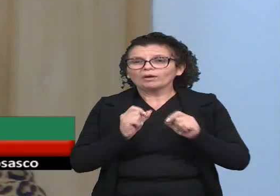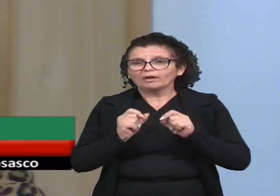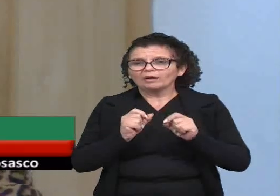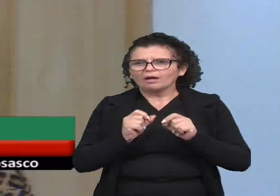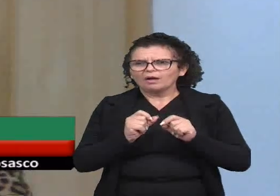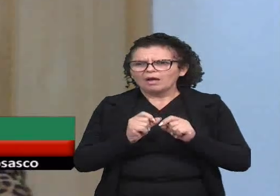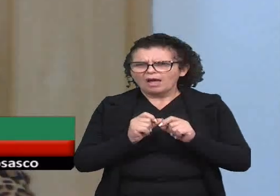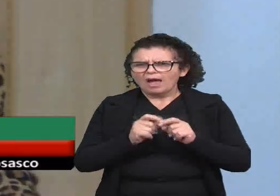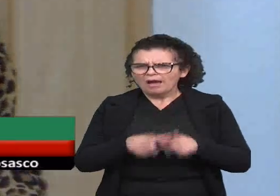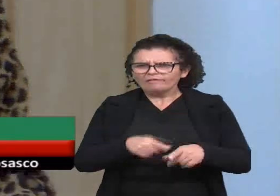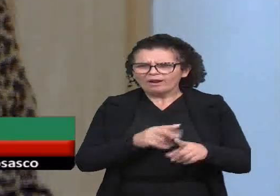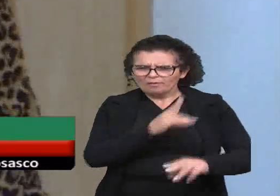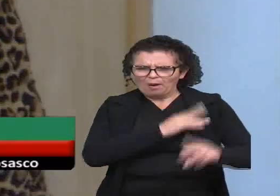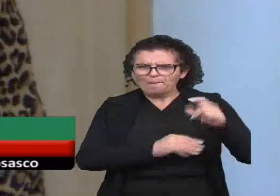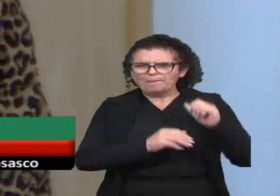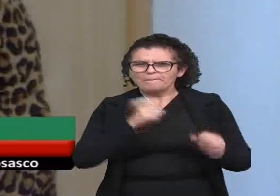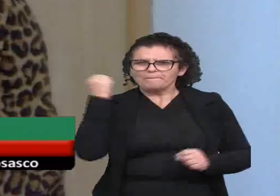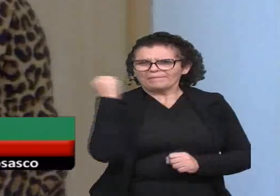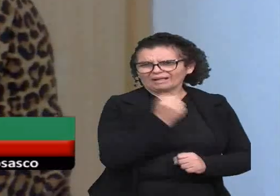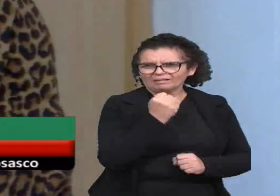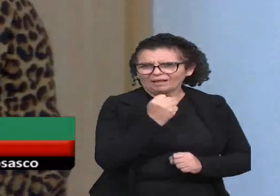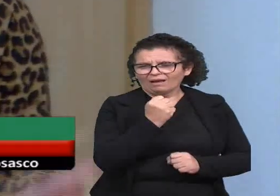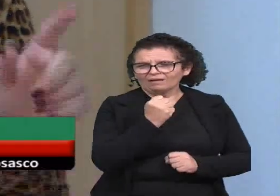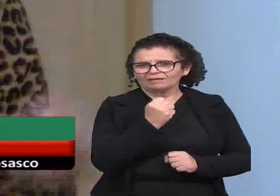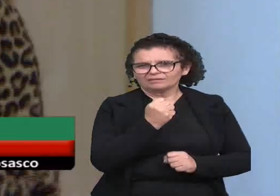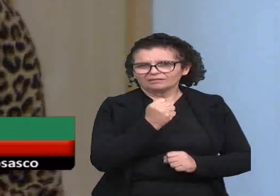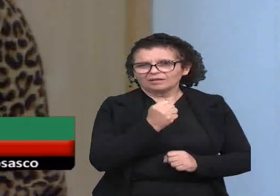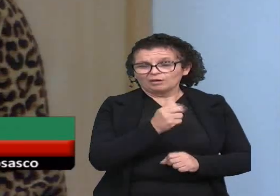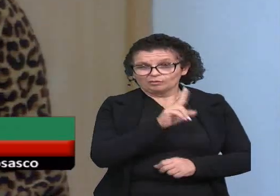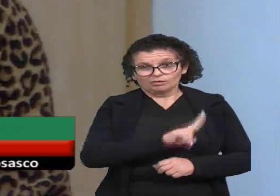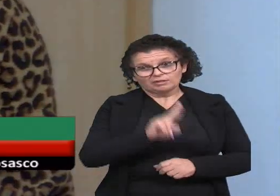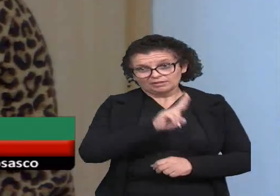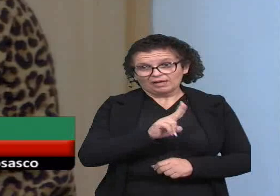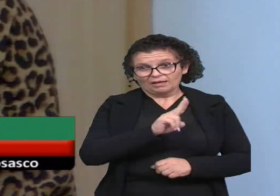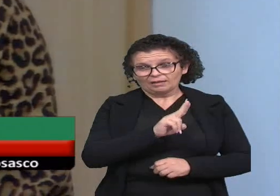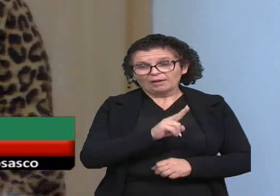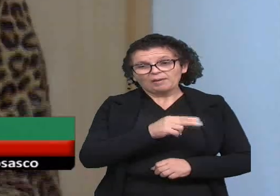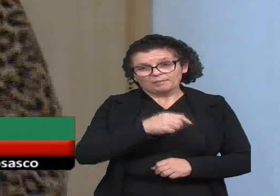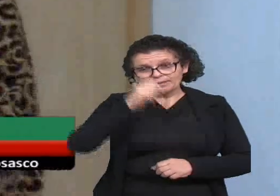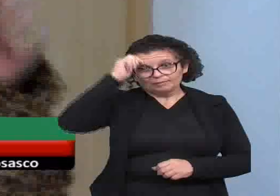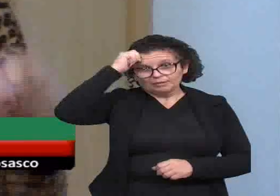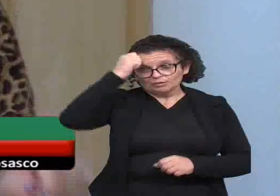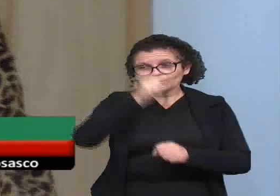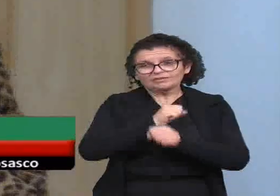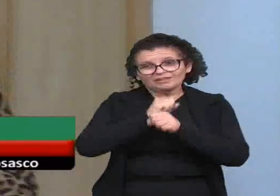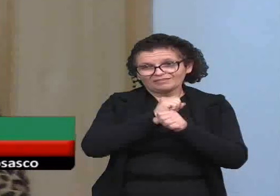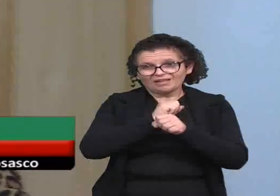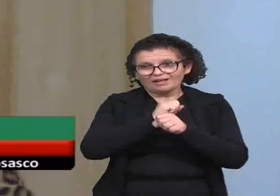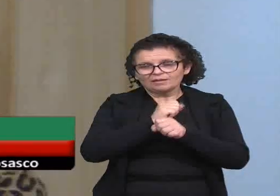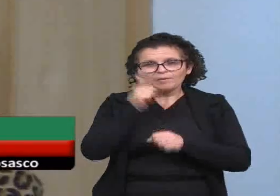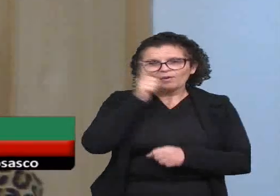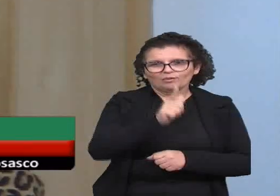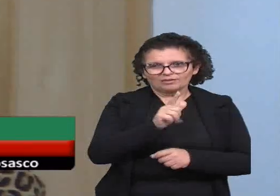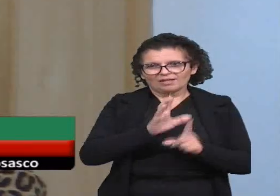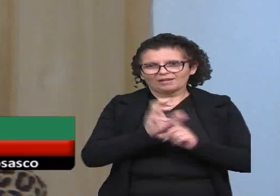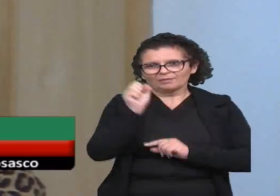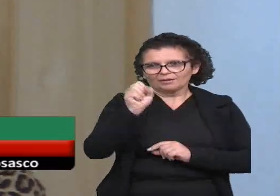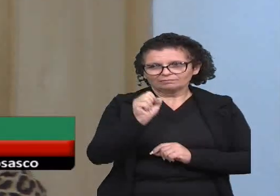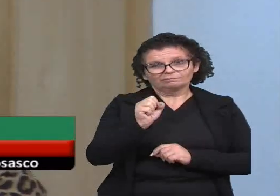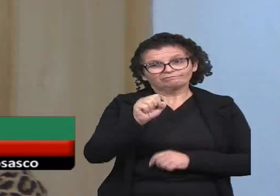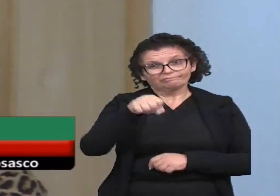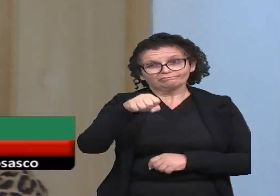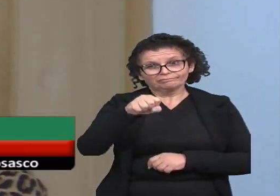uma arma mortal utilizada pelas pessoas escravizadas para conquistar a sua liberdade. E ela foi